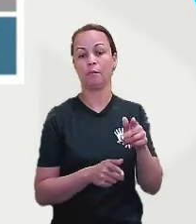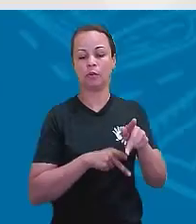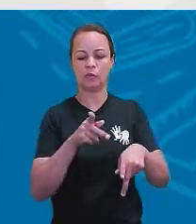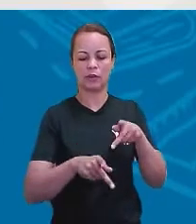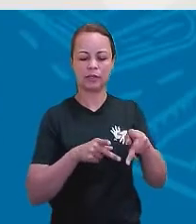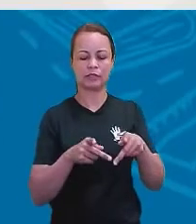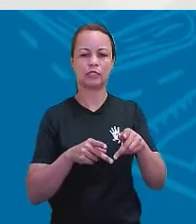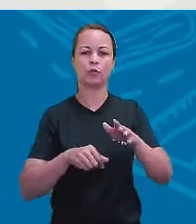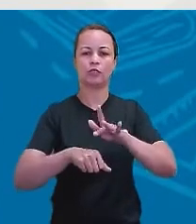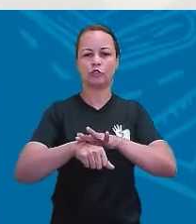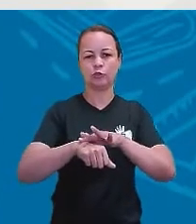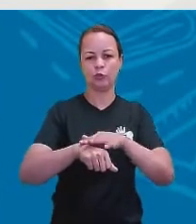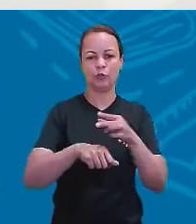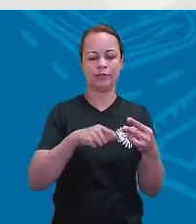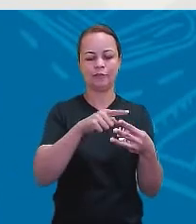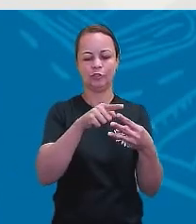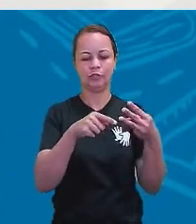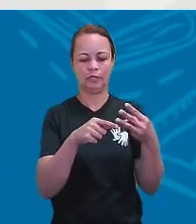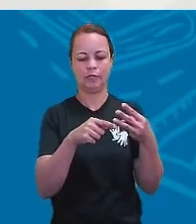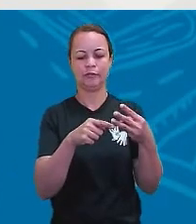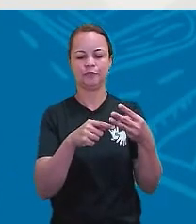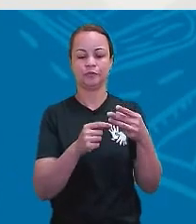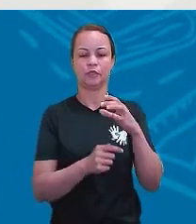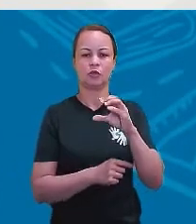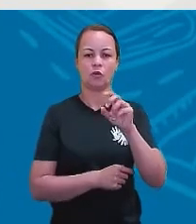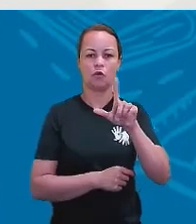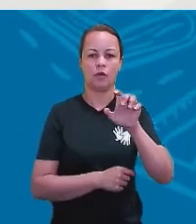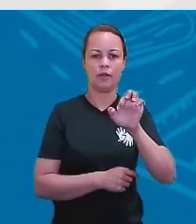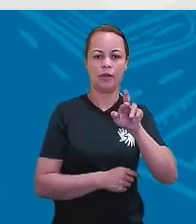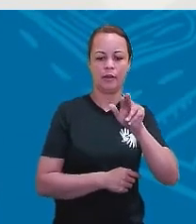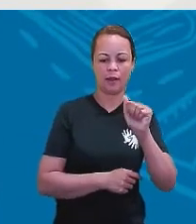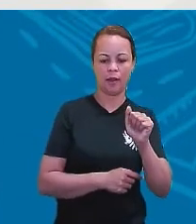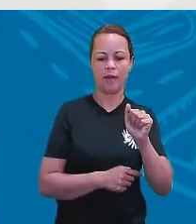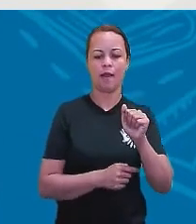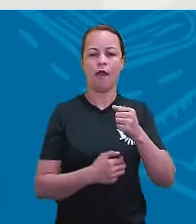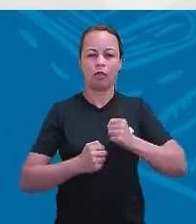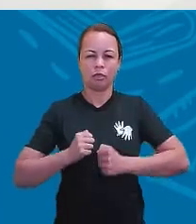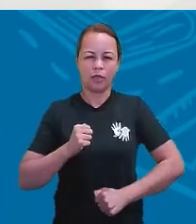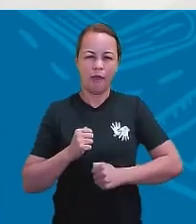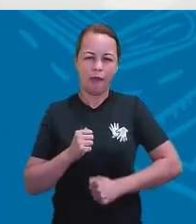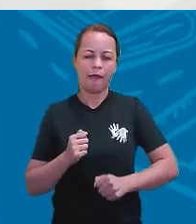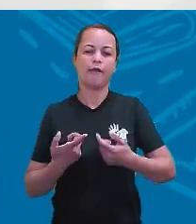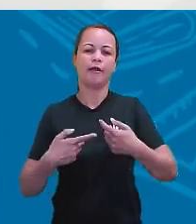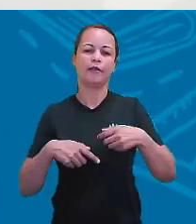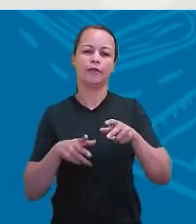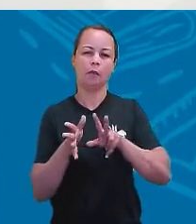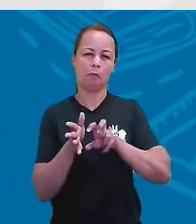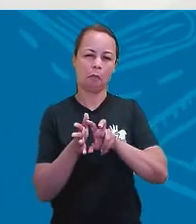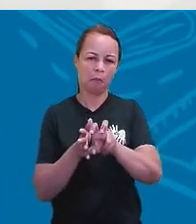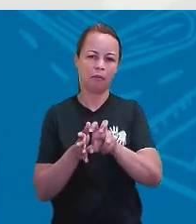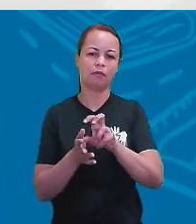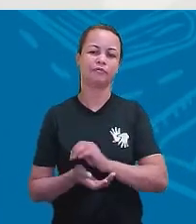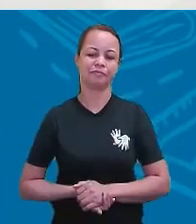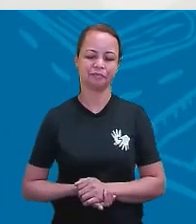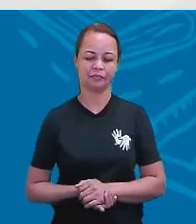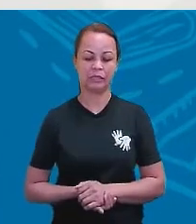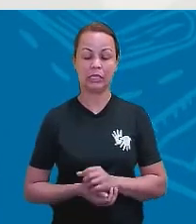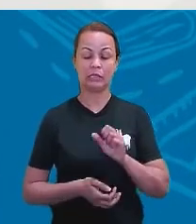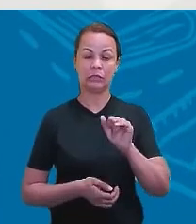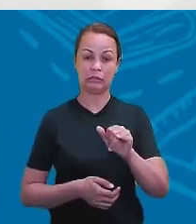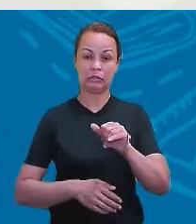vocês, que foi a cólera, a diarreia e a amebíase. Tá certo? Então a gente observa, né, que se a gente não tem um saneamento